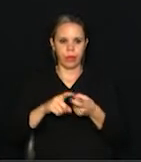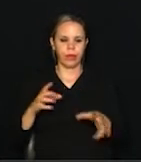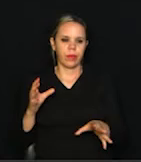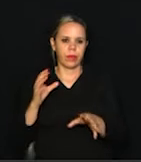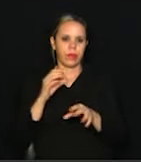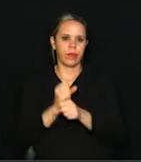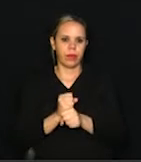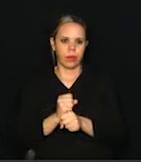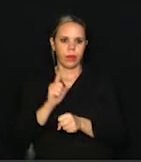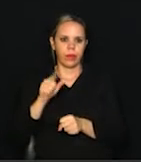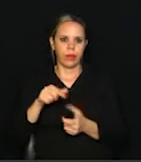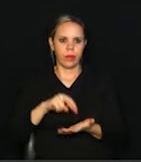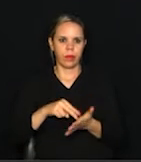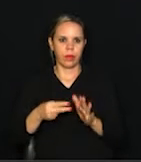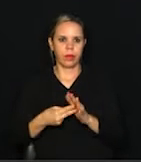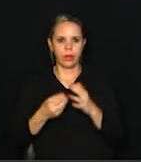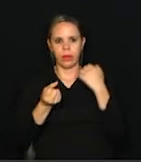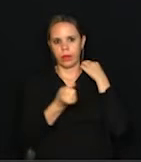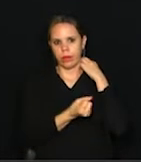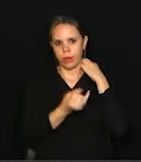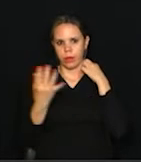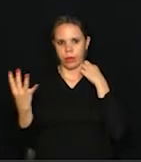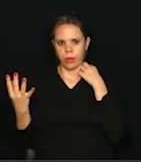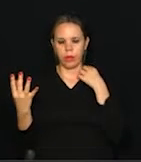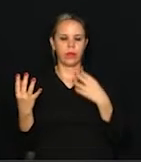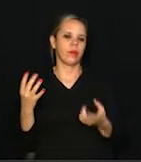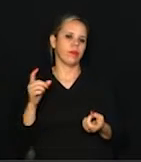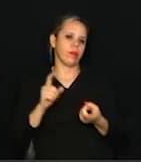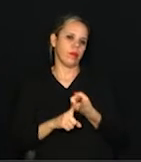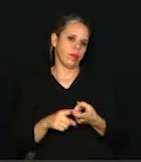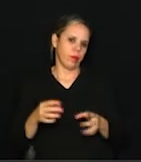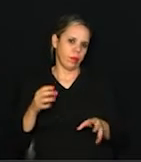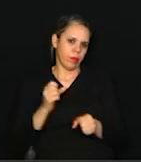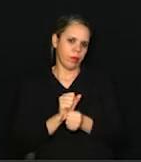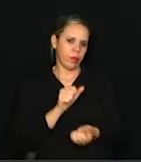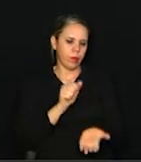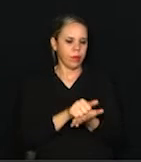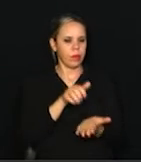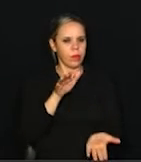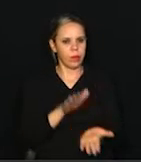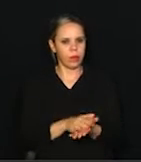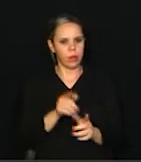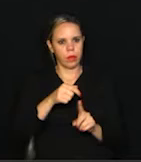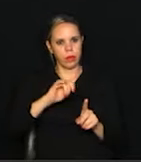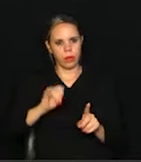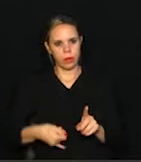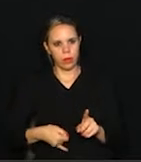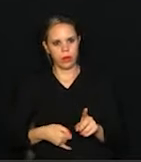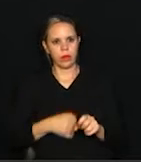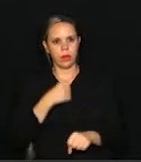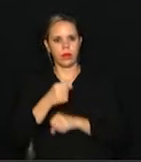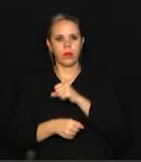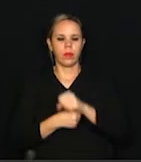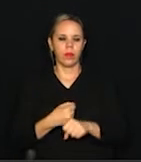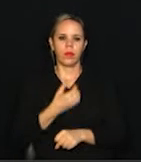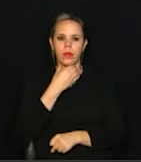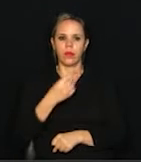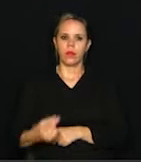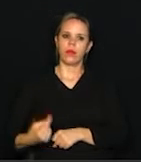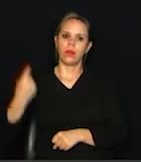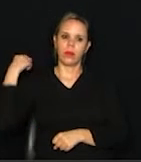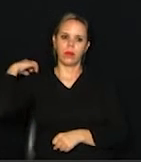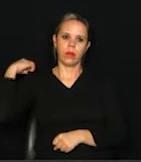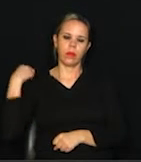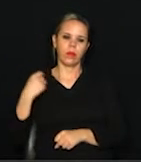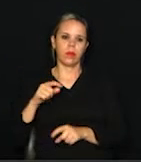Porque é um quantitativo de penalidades processadas em janeiro, em dezembro do ano anterior, que foram processadas